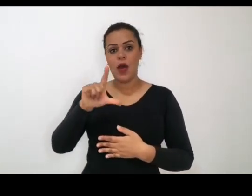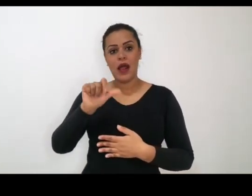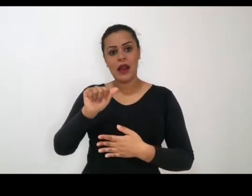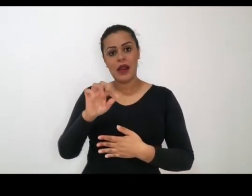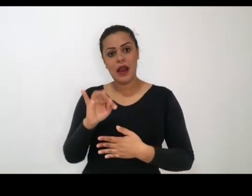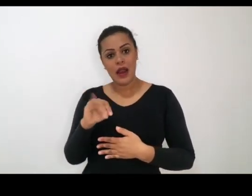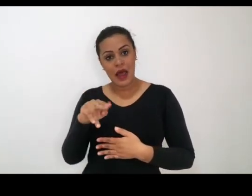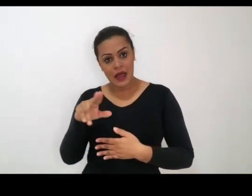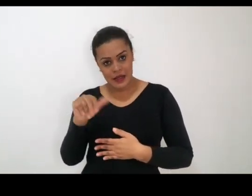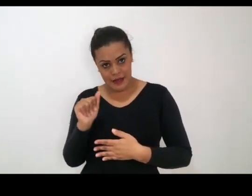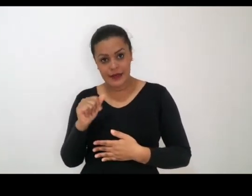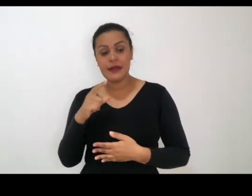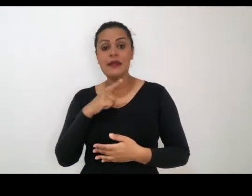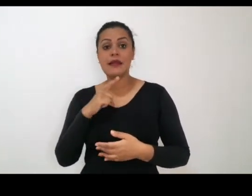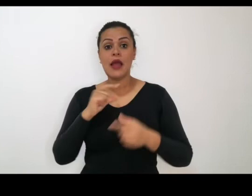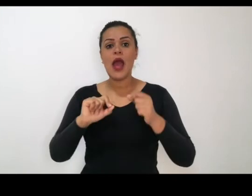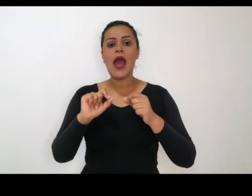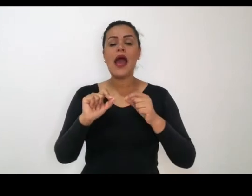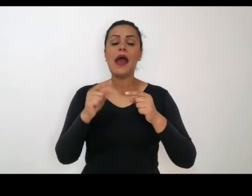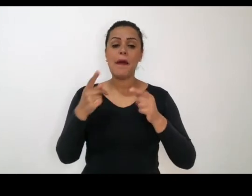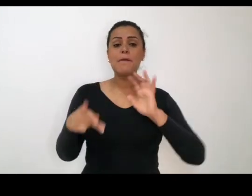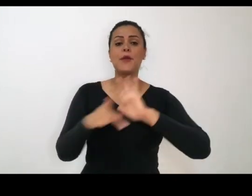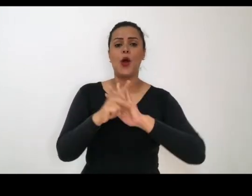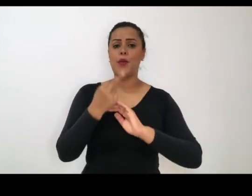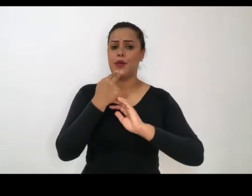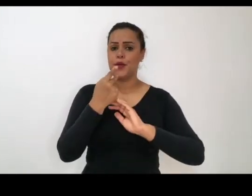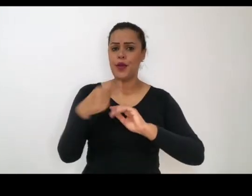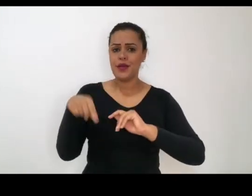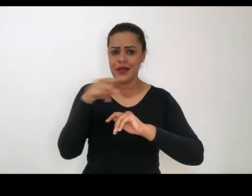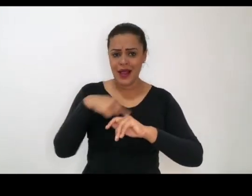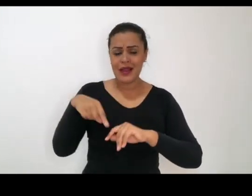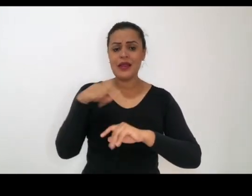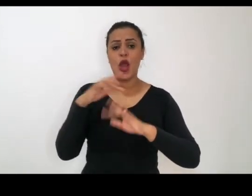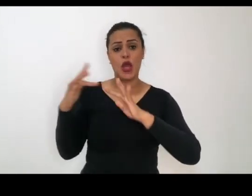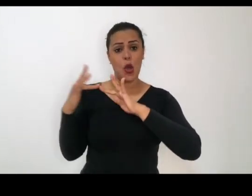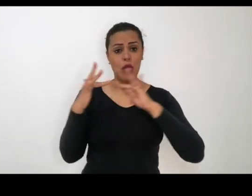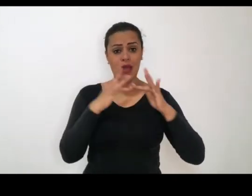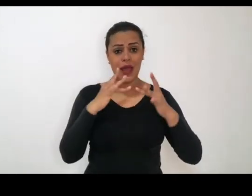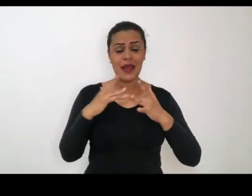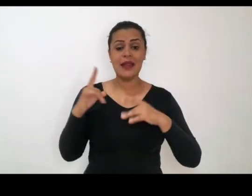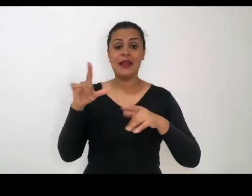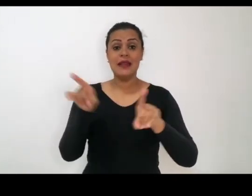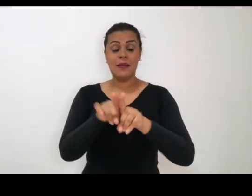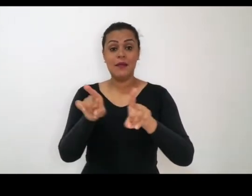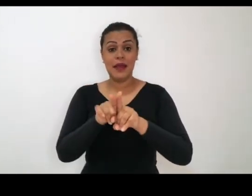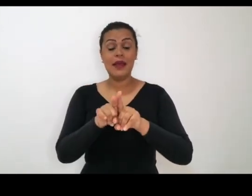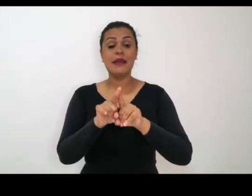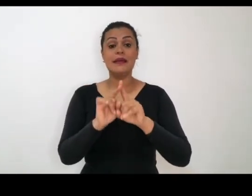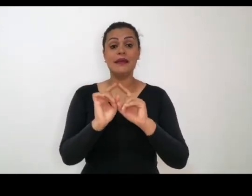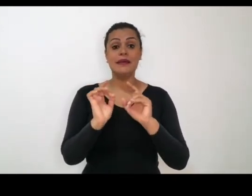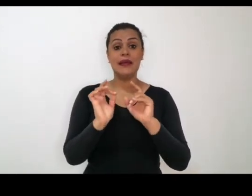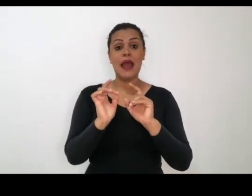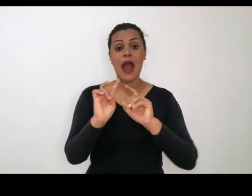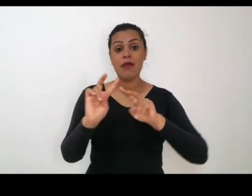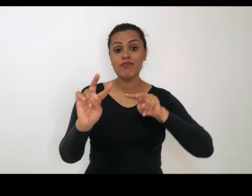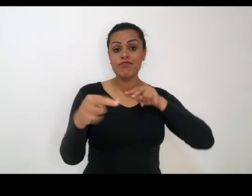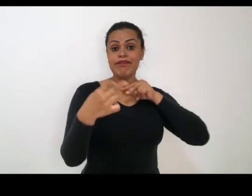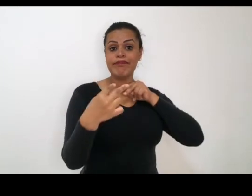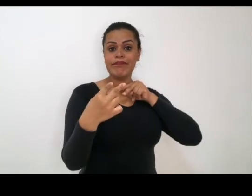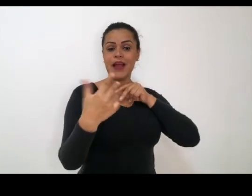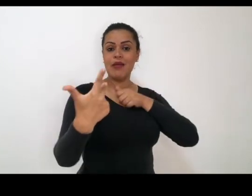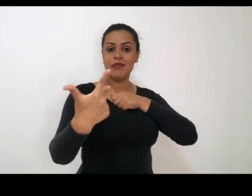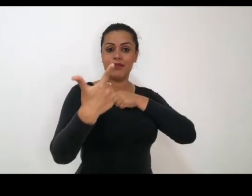conecta. E tem esse lado da conexão em relação com o espectador. Porque a videodança, de uma certa maneira,